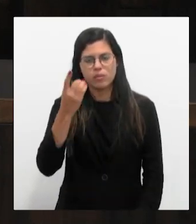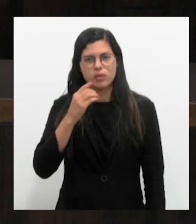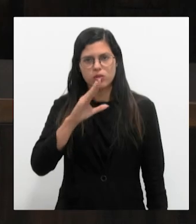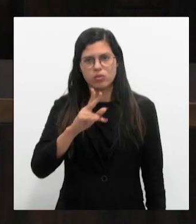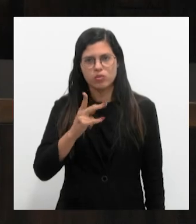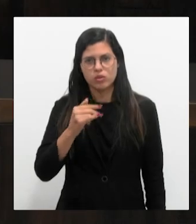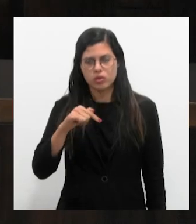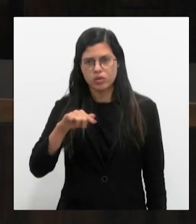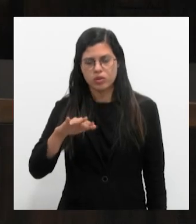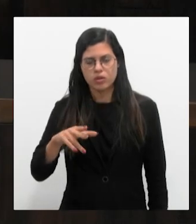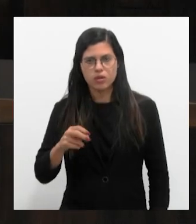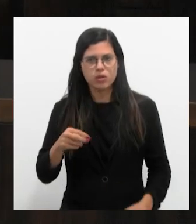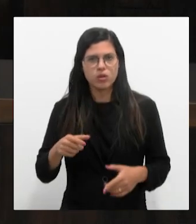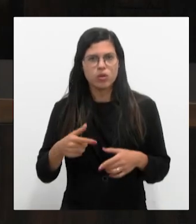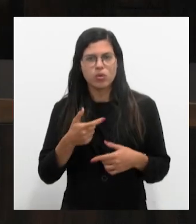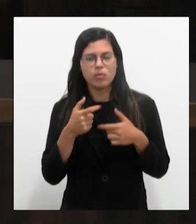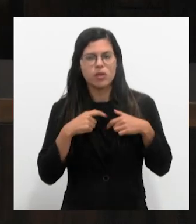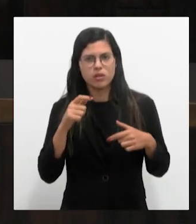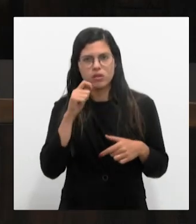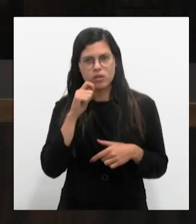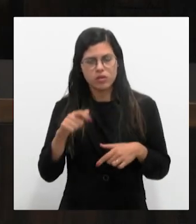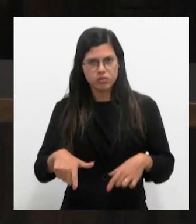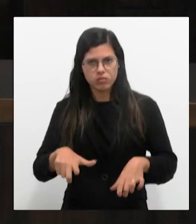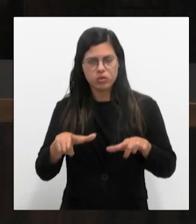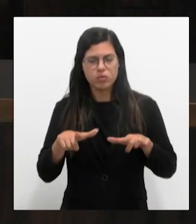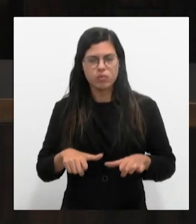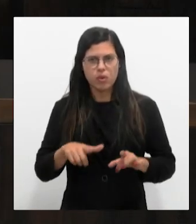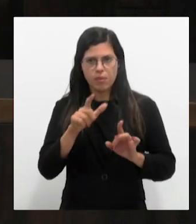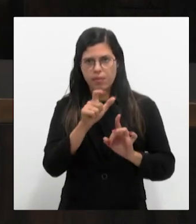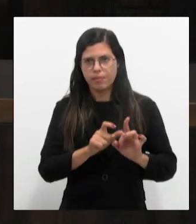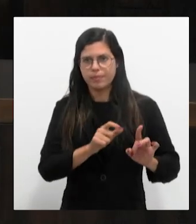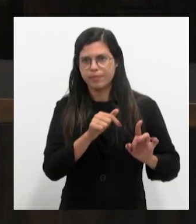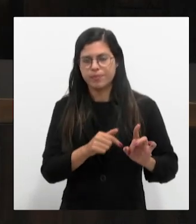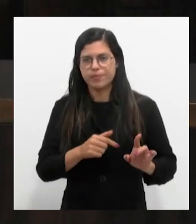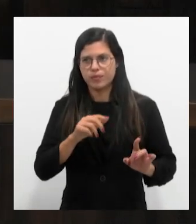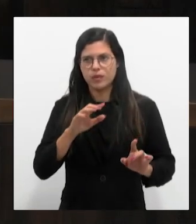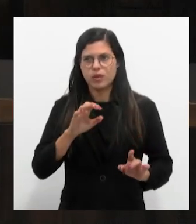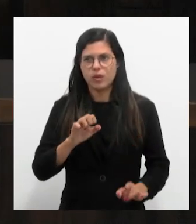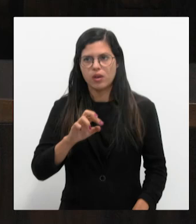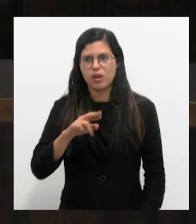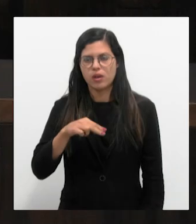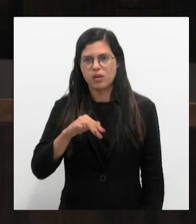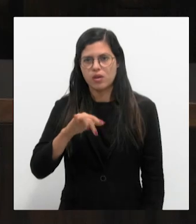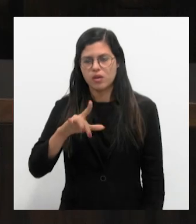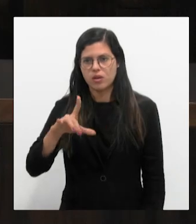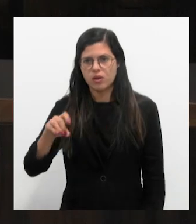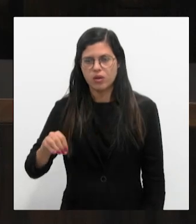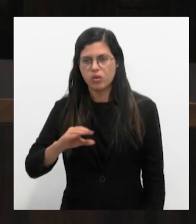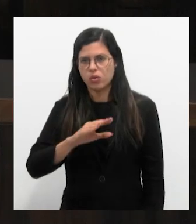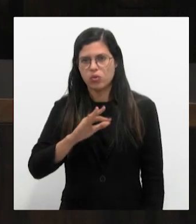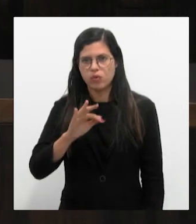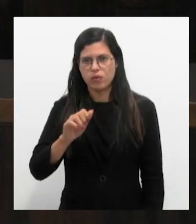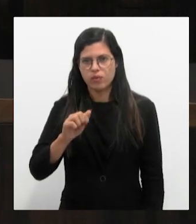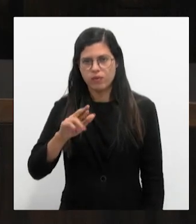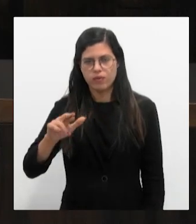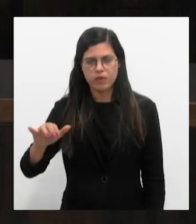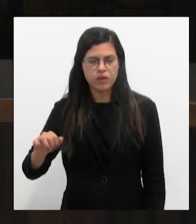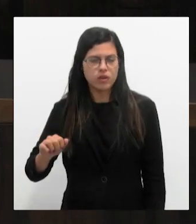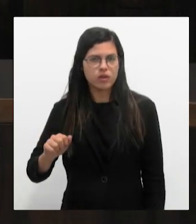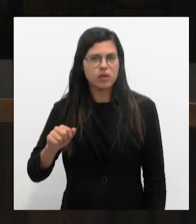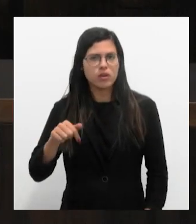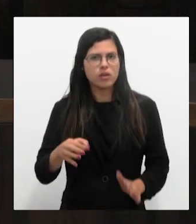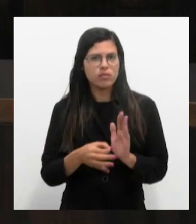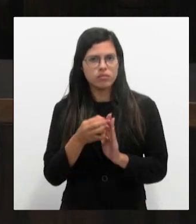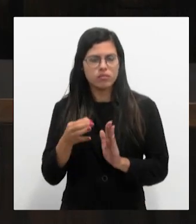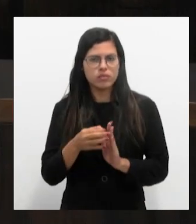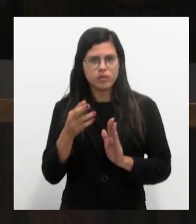concede a medalha Tiradentes e seu respectivo diploma para Hernildo Júnior de Farias Santos. Parecer da Comissão